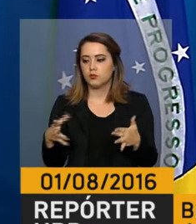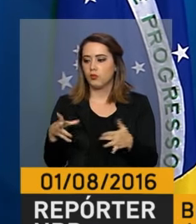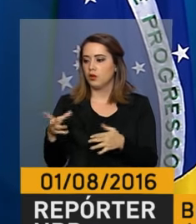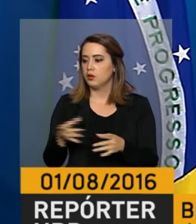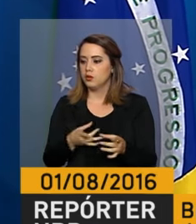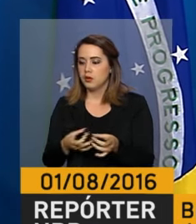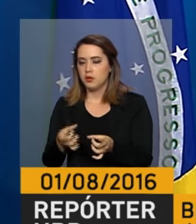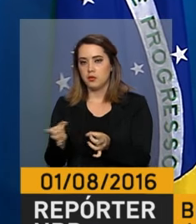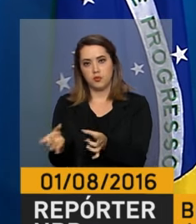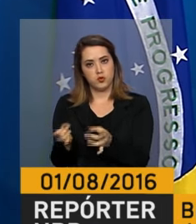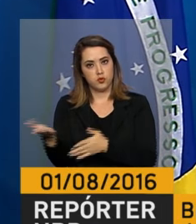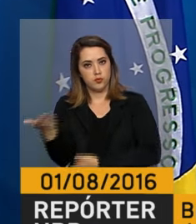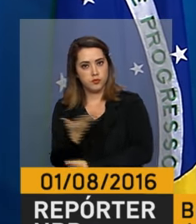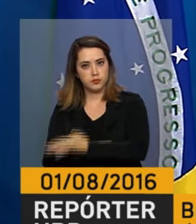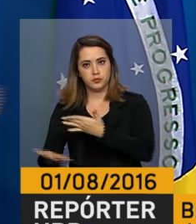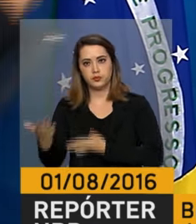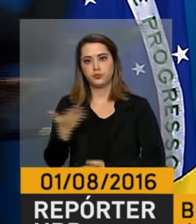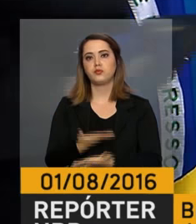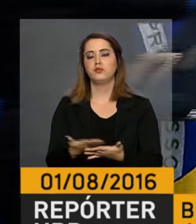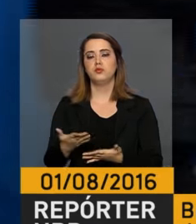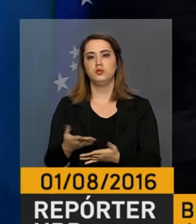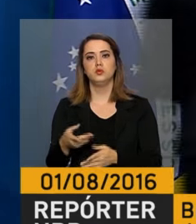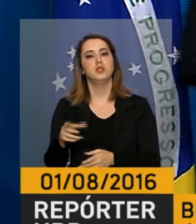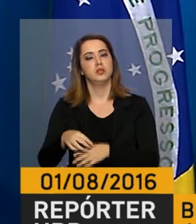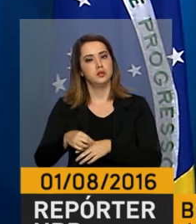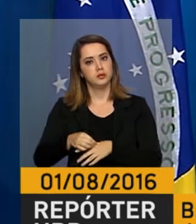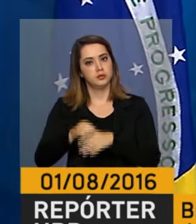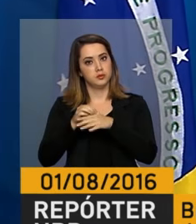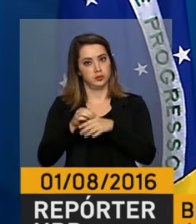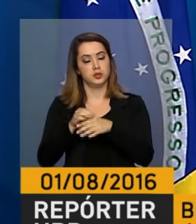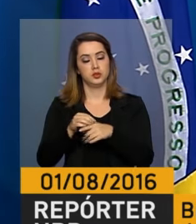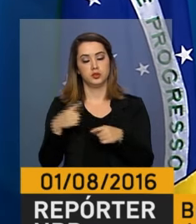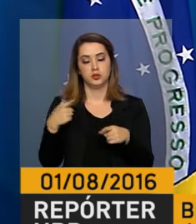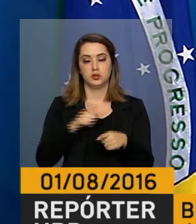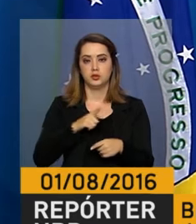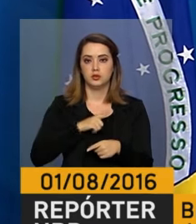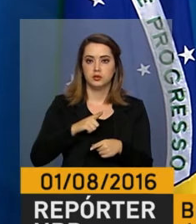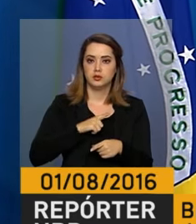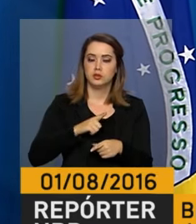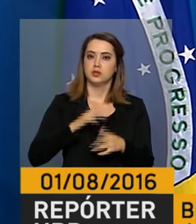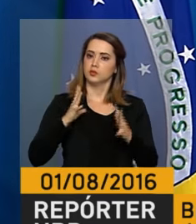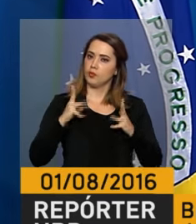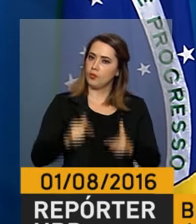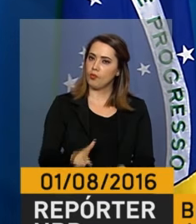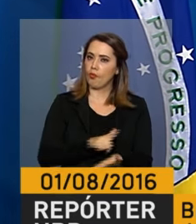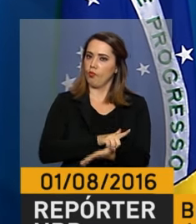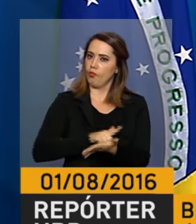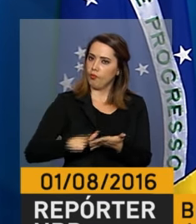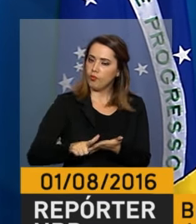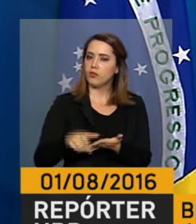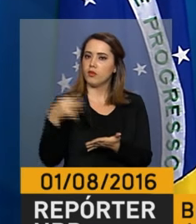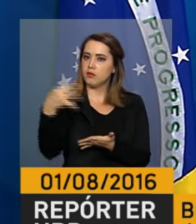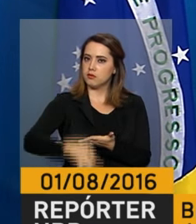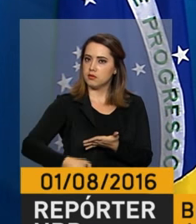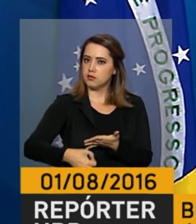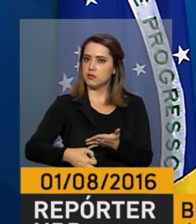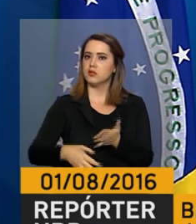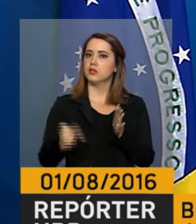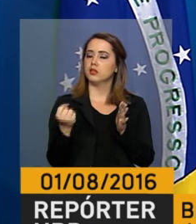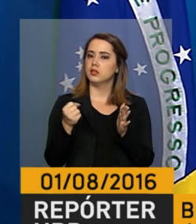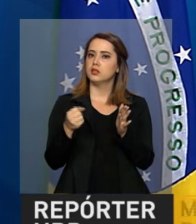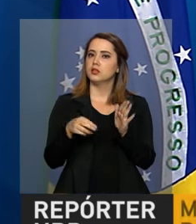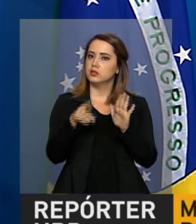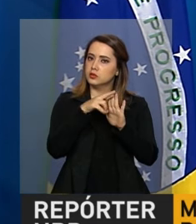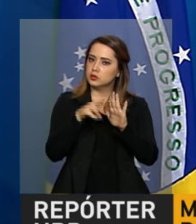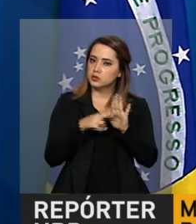bovina, portanto, de condições sanitárias admitidas pelos Estados Unidos, que tem uma repercussão